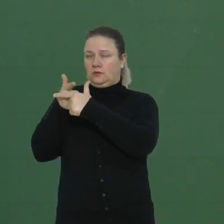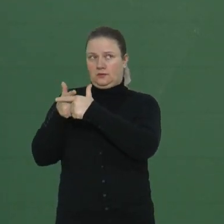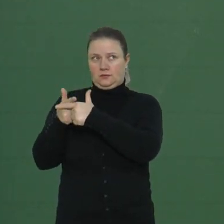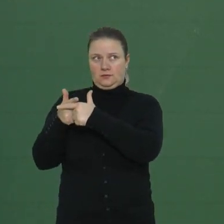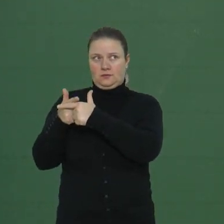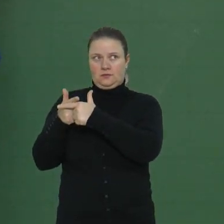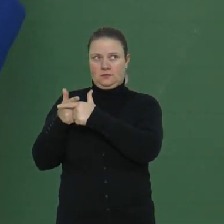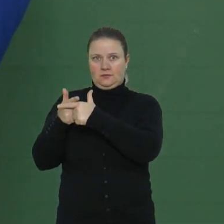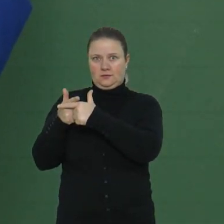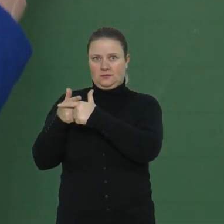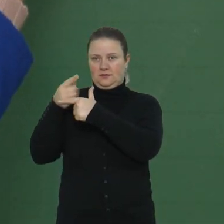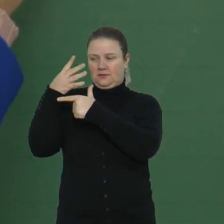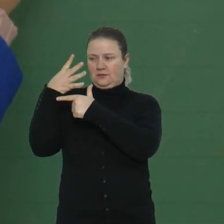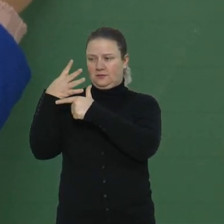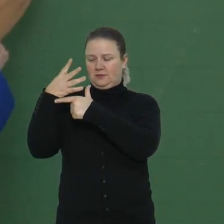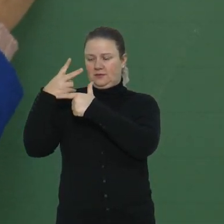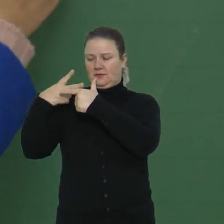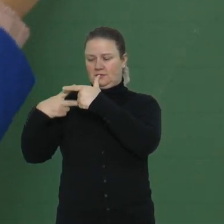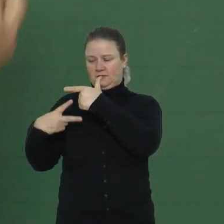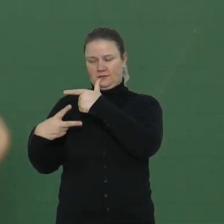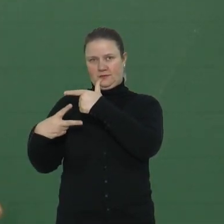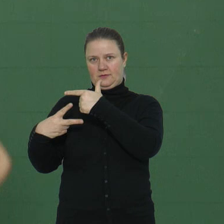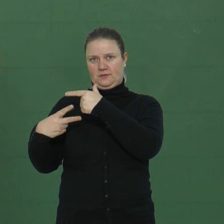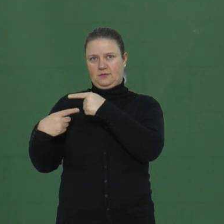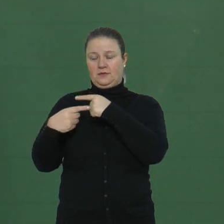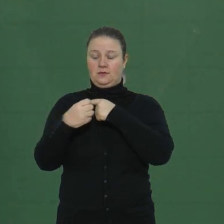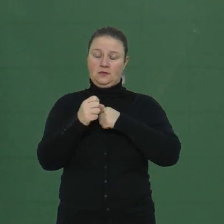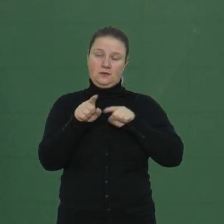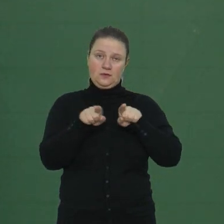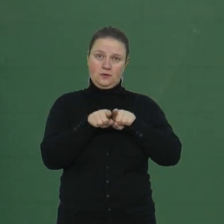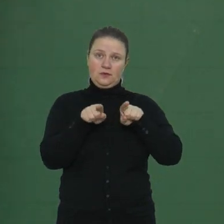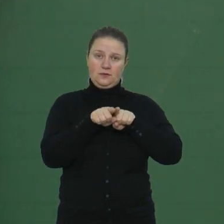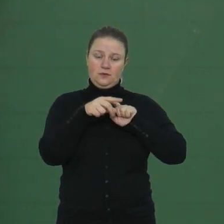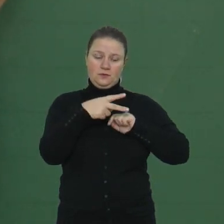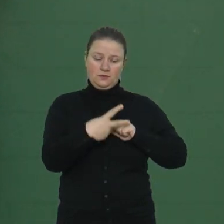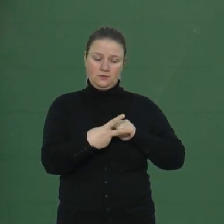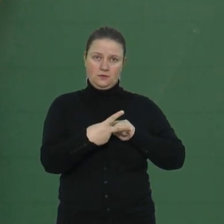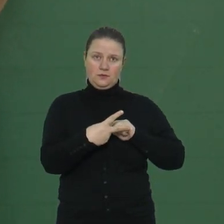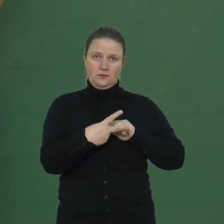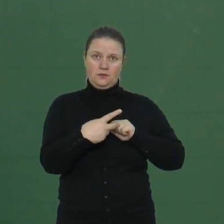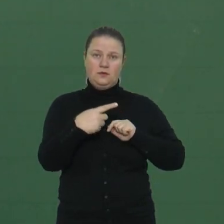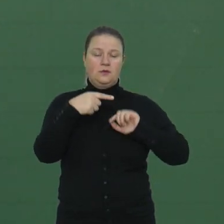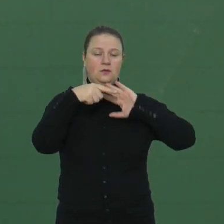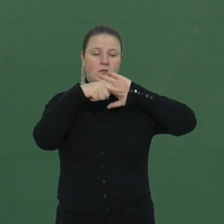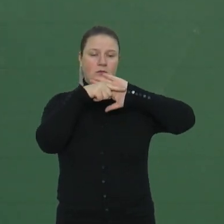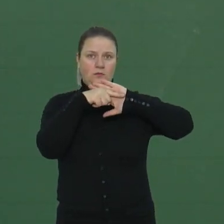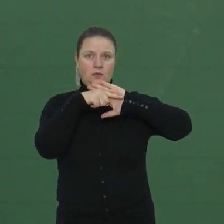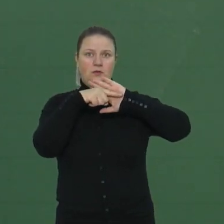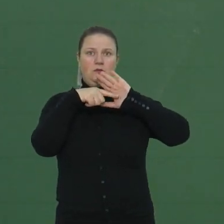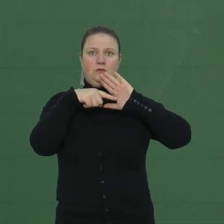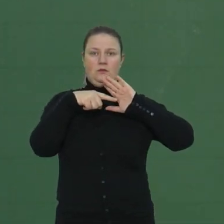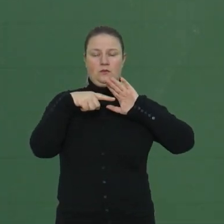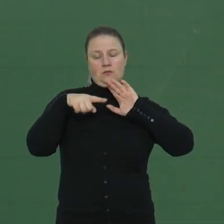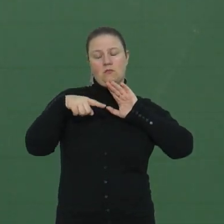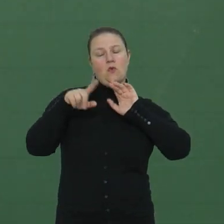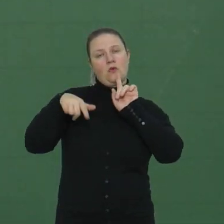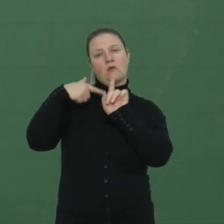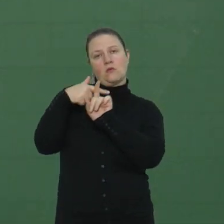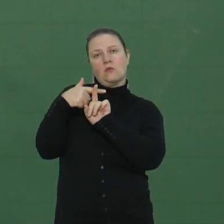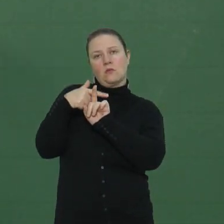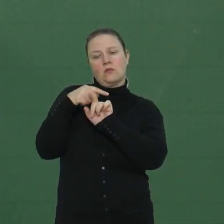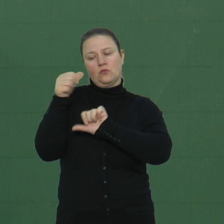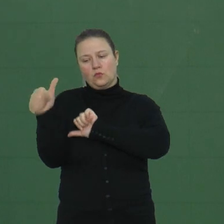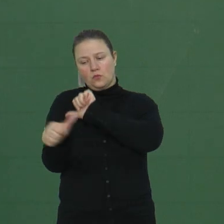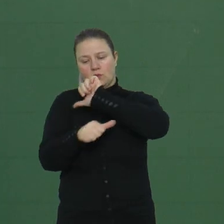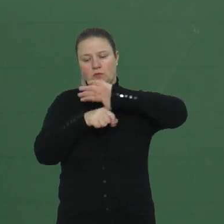Dividindo, ok? Então, 4 dividido por 2 é 2, menos com mais eu tenho o quê? Menos. Então, eu achei aqui a minha primeira